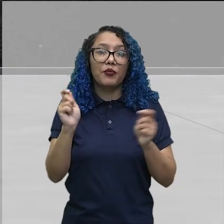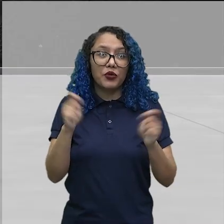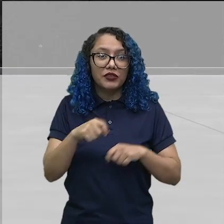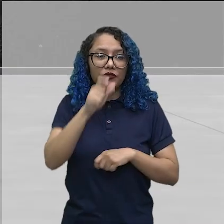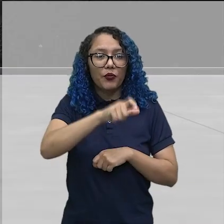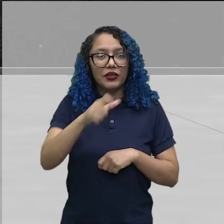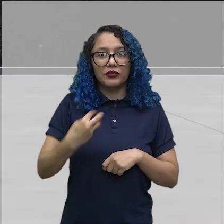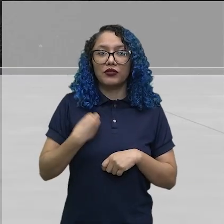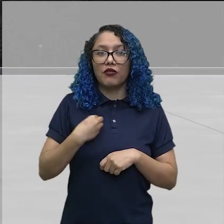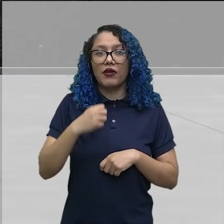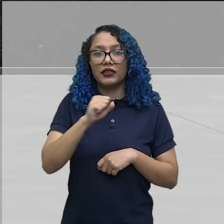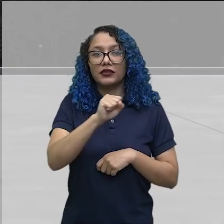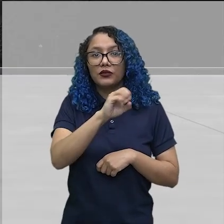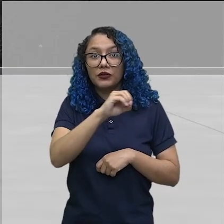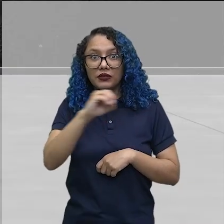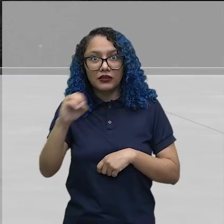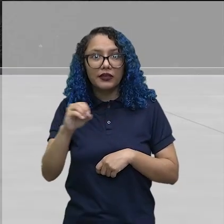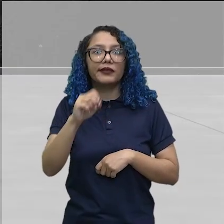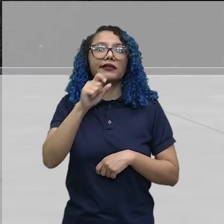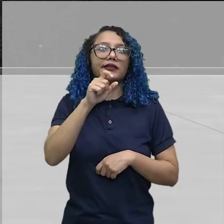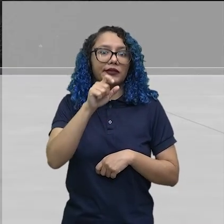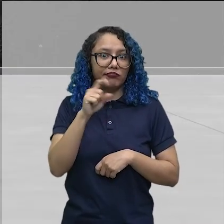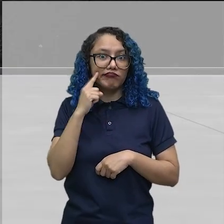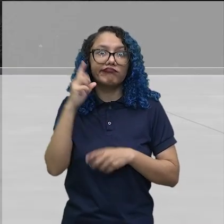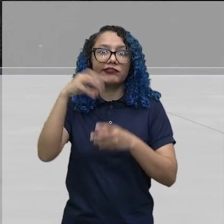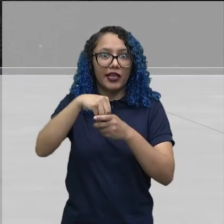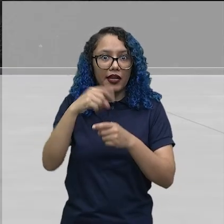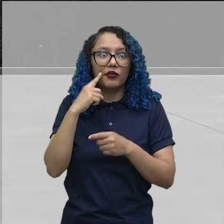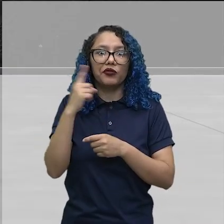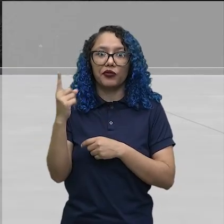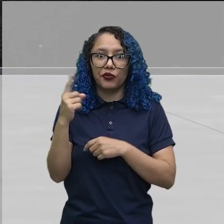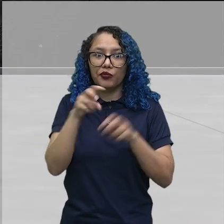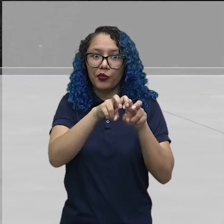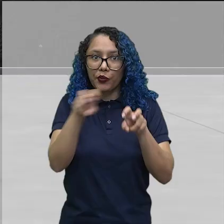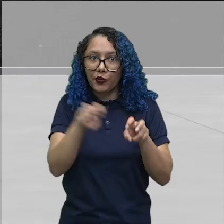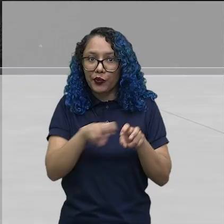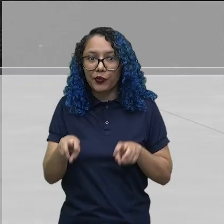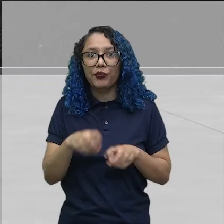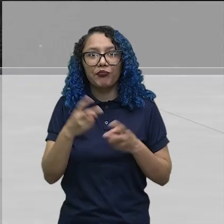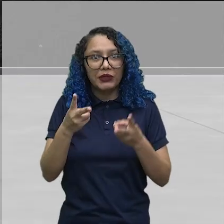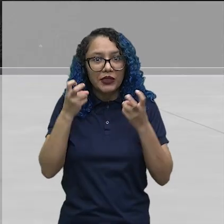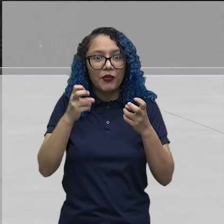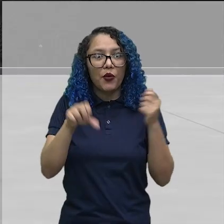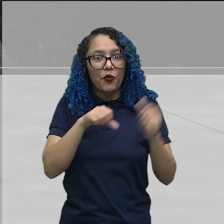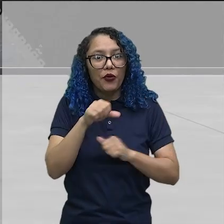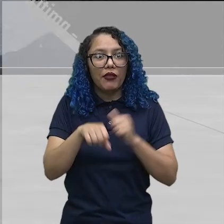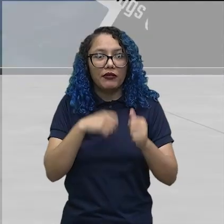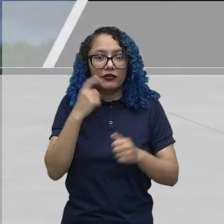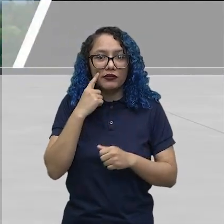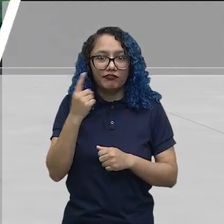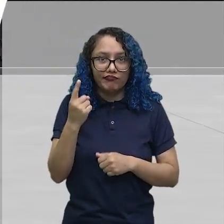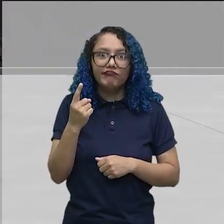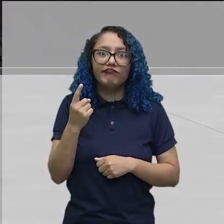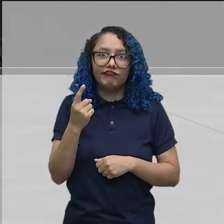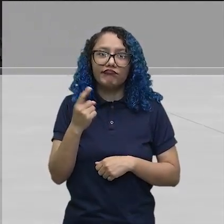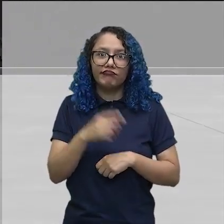passageiros em uma única classe. Olha só como evoluiu o transporte aéreo, tá? Prosseguindo, a gente tem o transporte marítimo, que